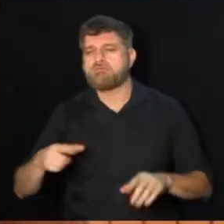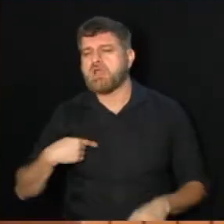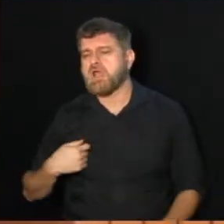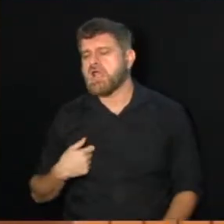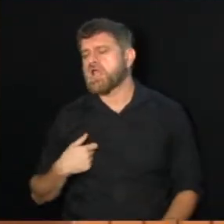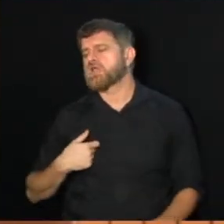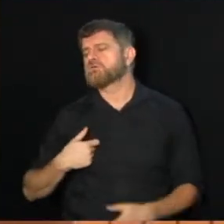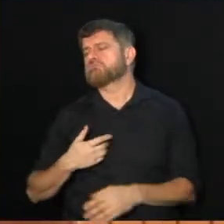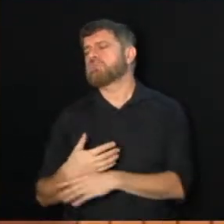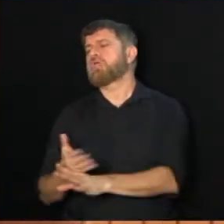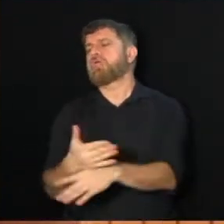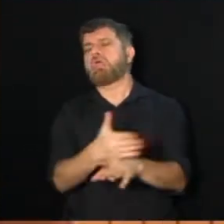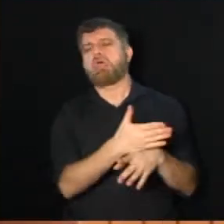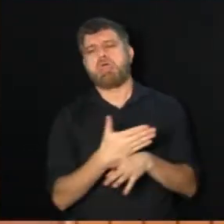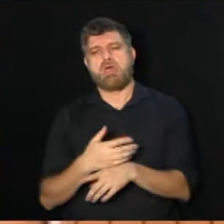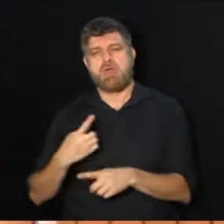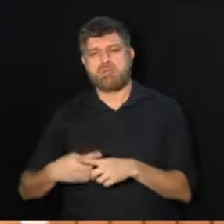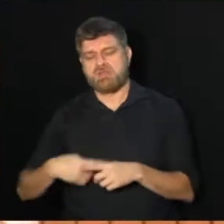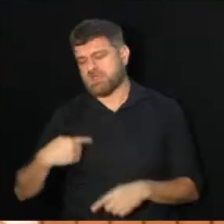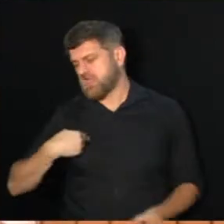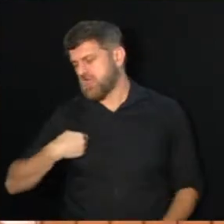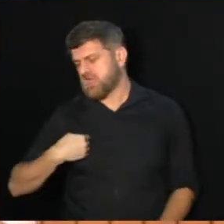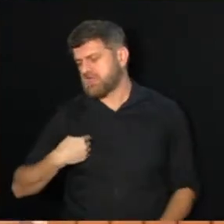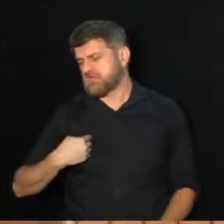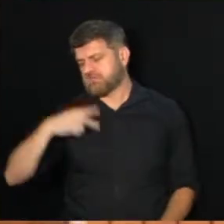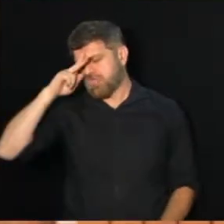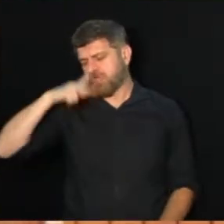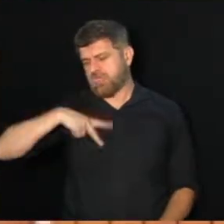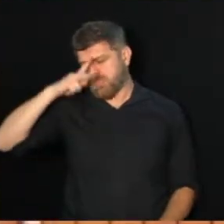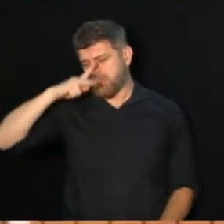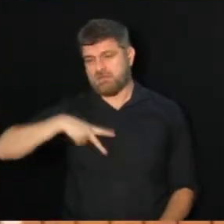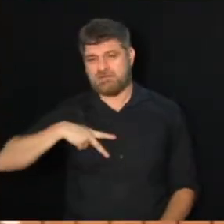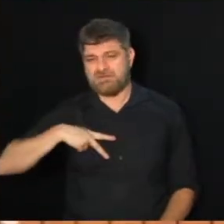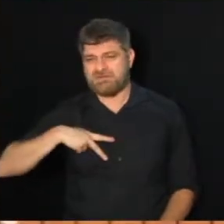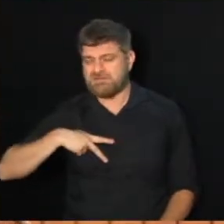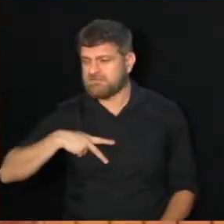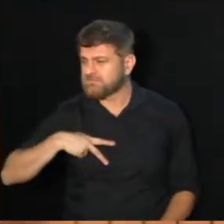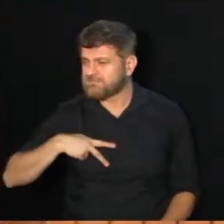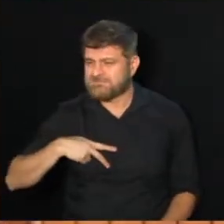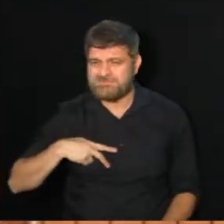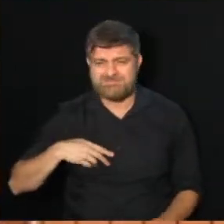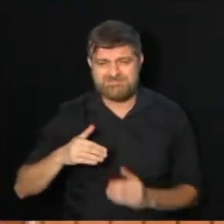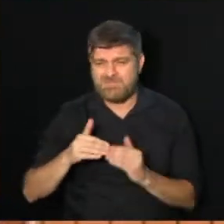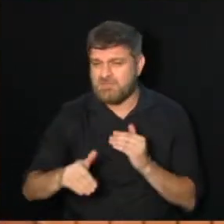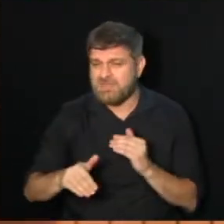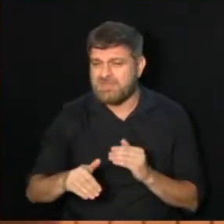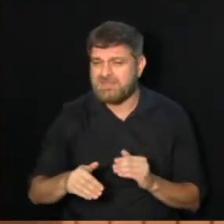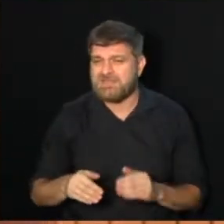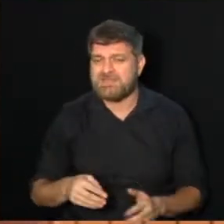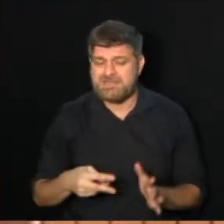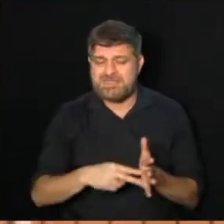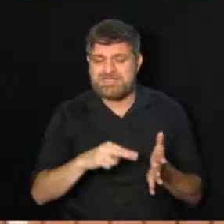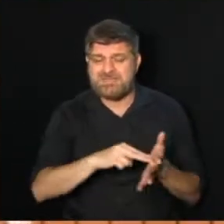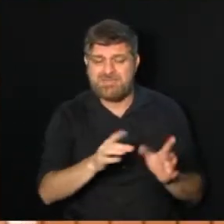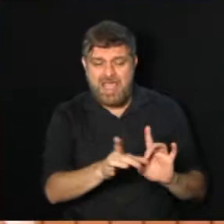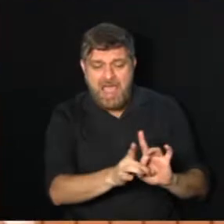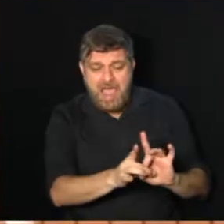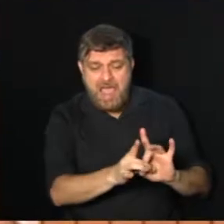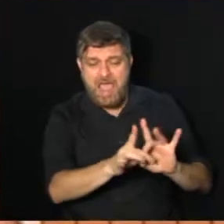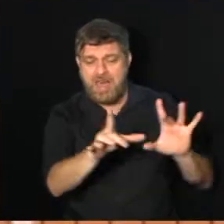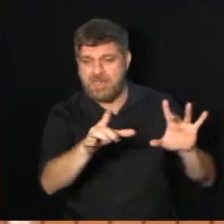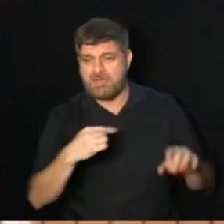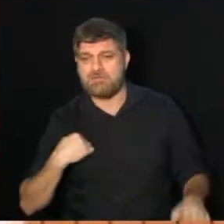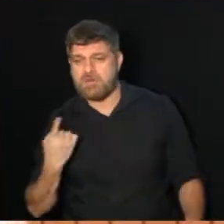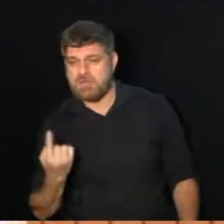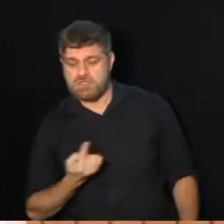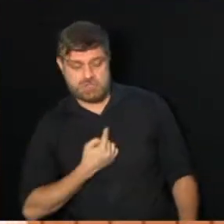hora que quer, porque tem livre-arbítrio. A meu ver, não é bem isso. Ser livre, para nós sermos livres, nós